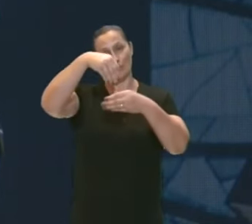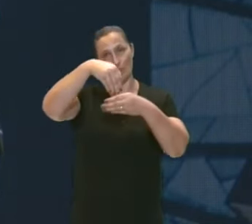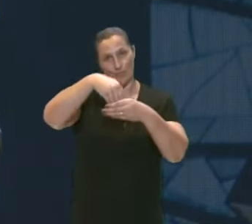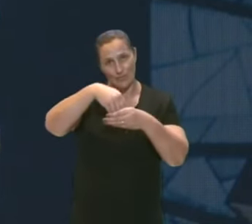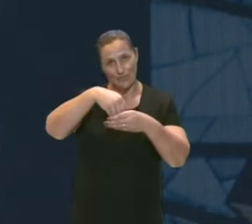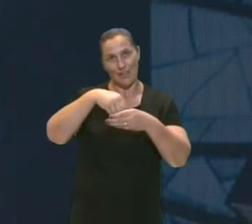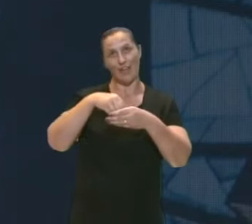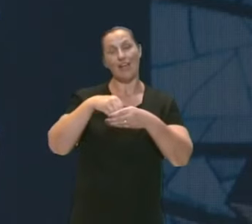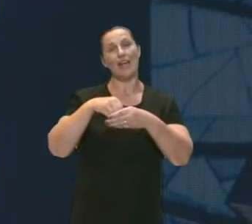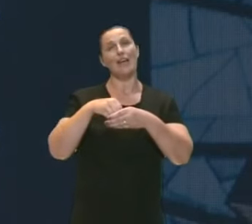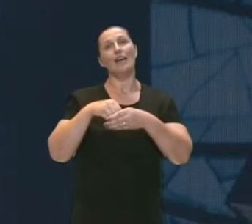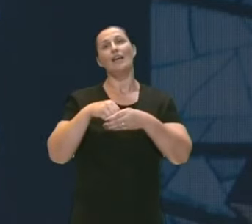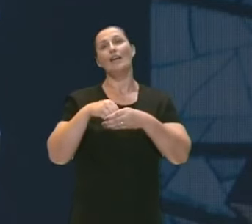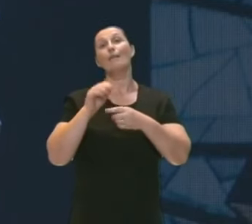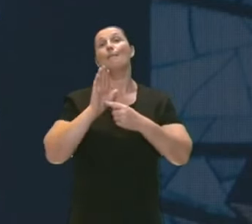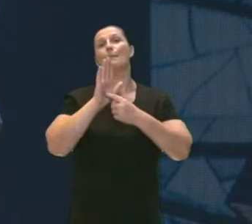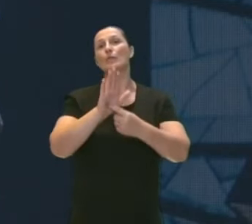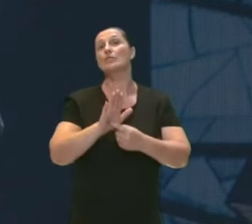sua